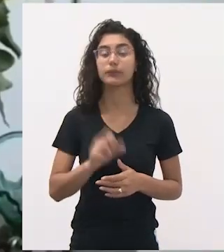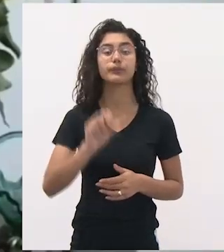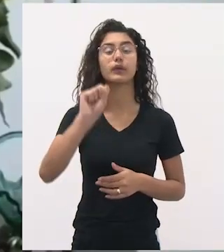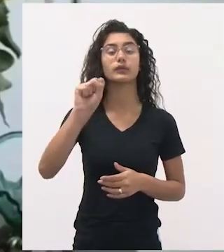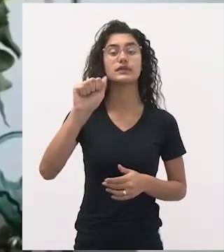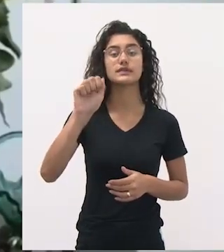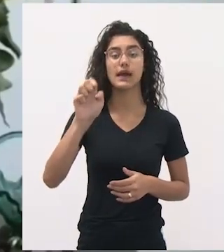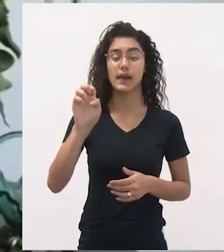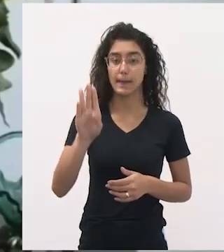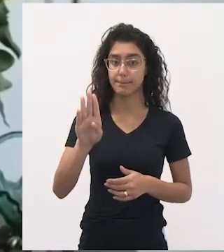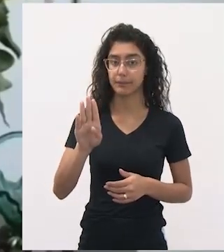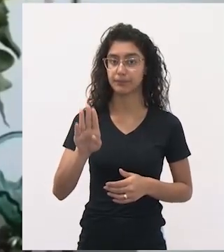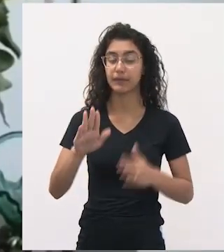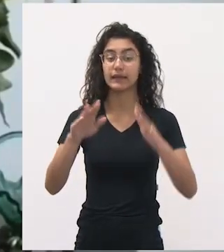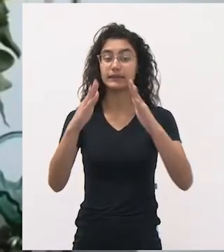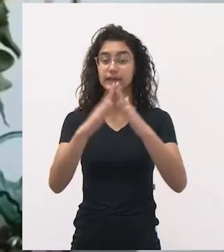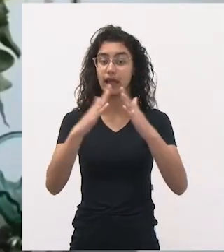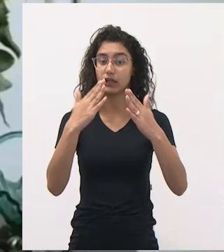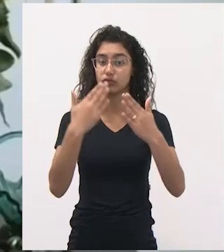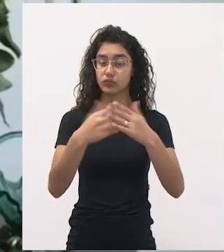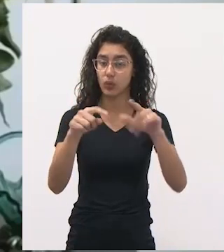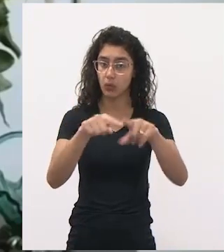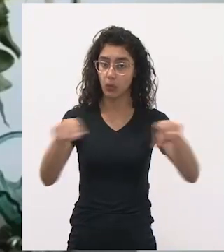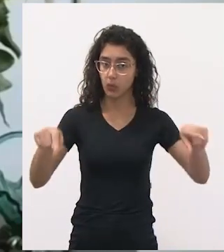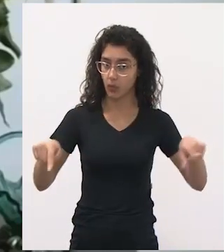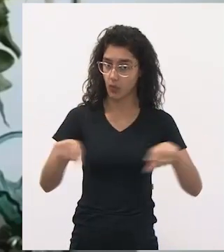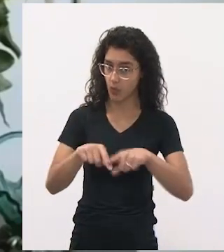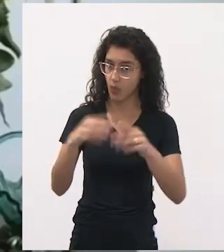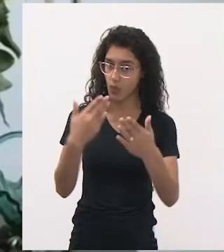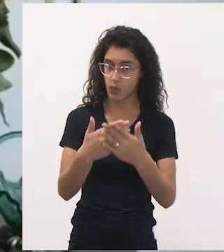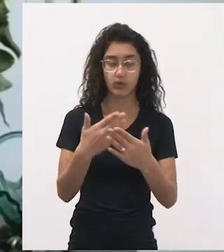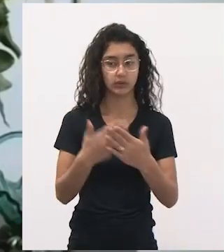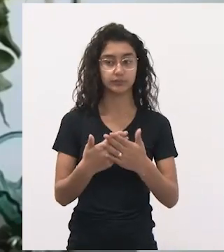será presencial com aplicadores.